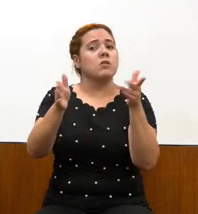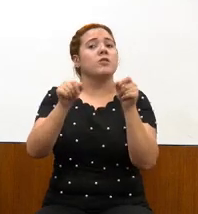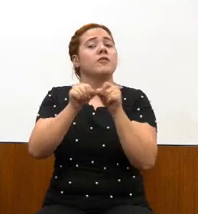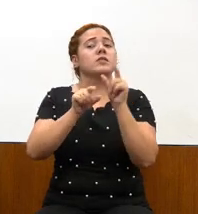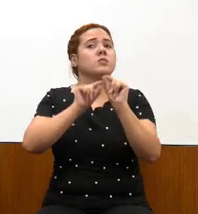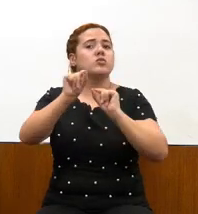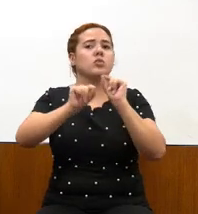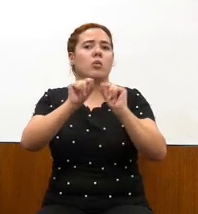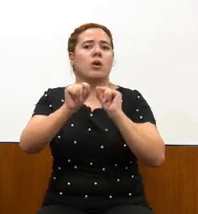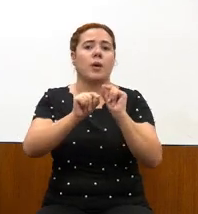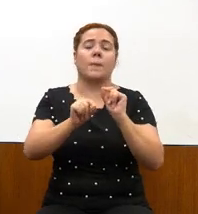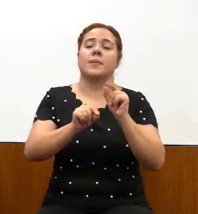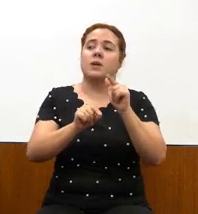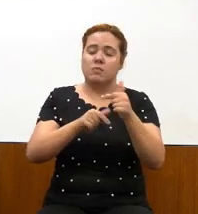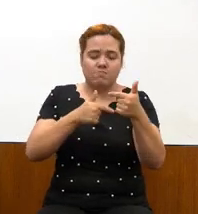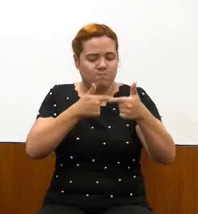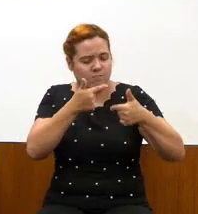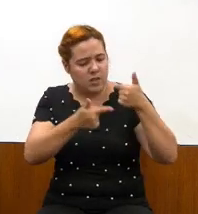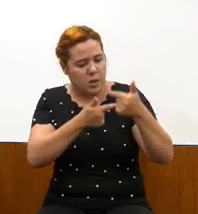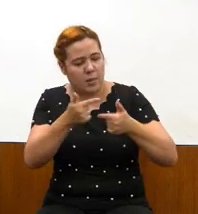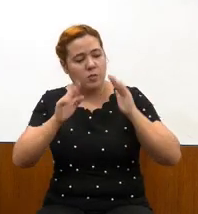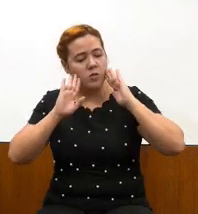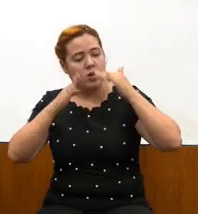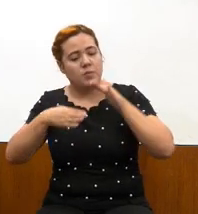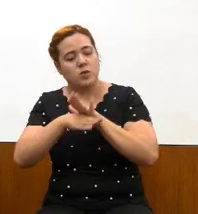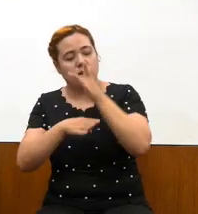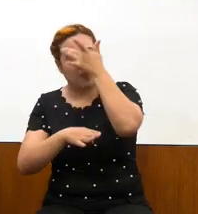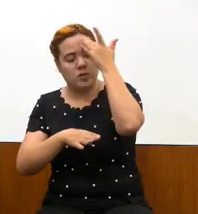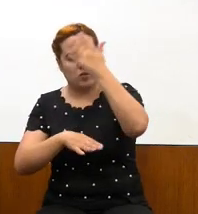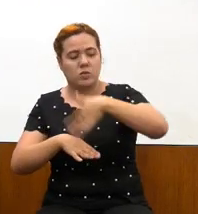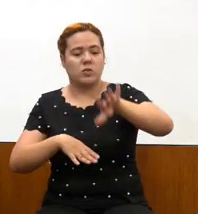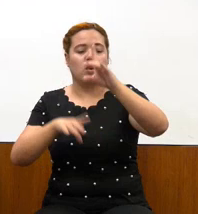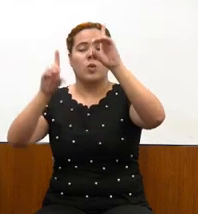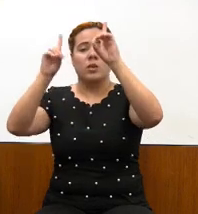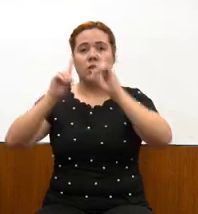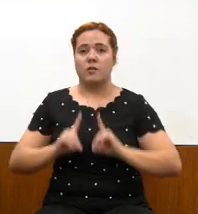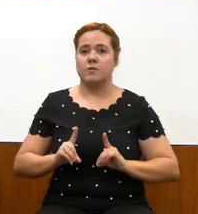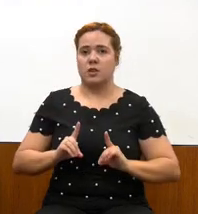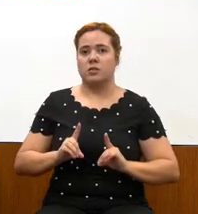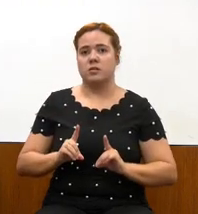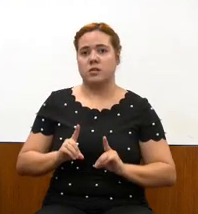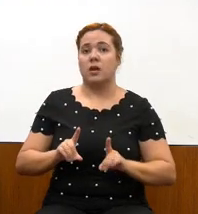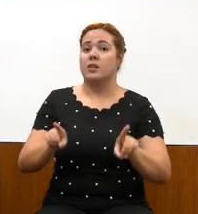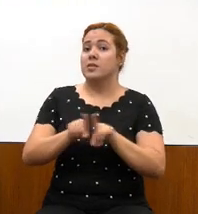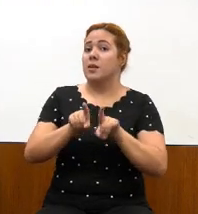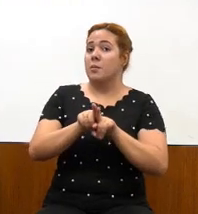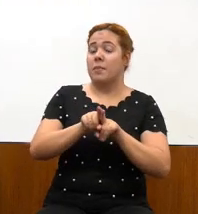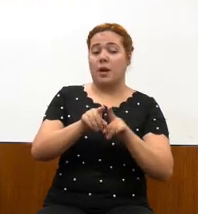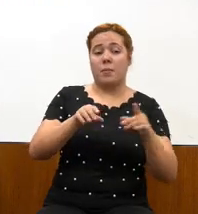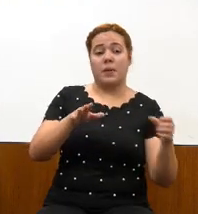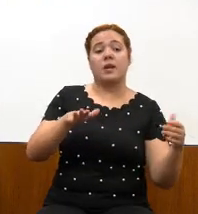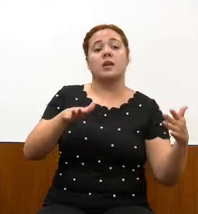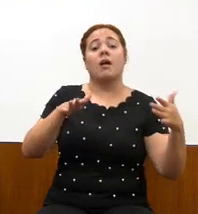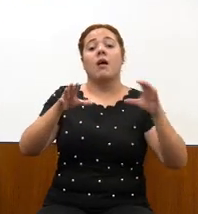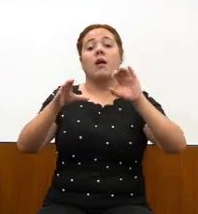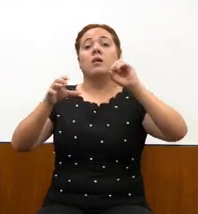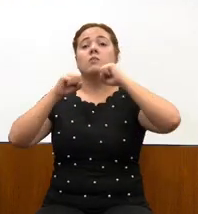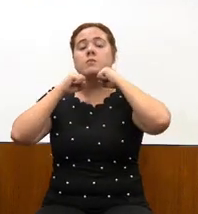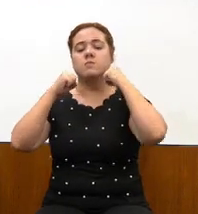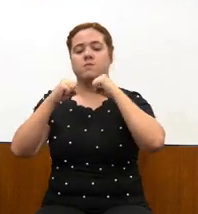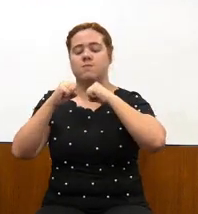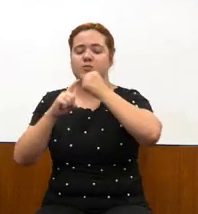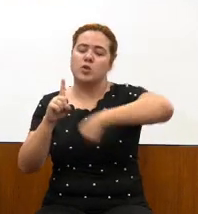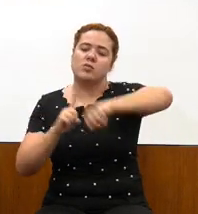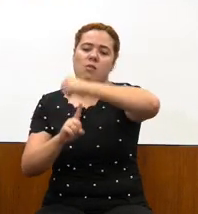para melhorar a vida das pessoas com deficiência e para tentar incluí-las na sociedade. Foi um ano muito